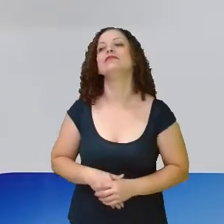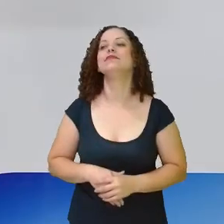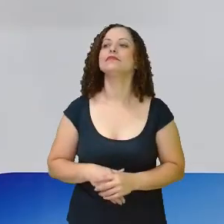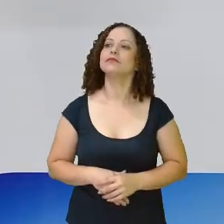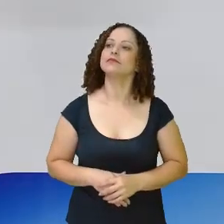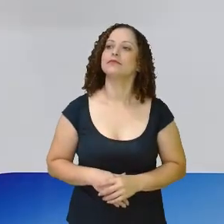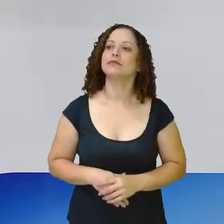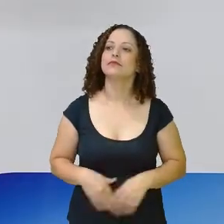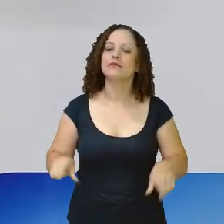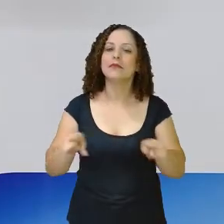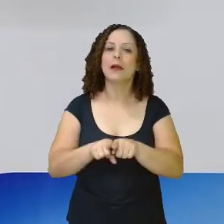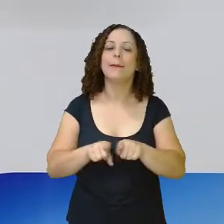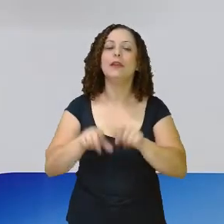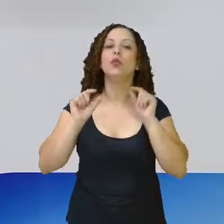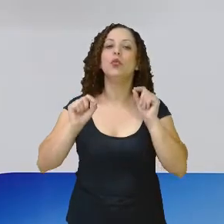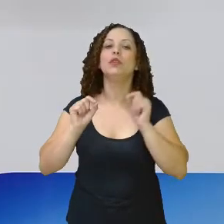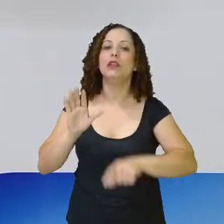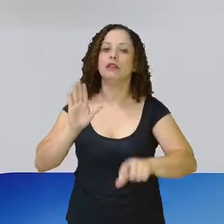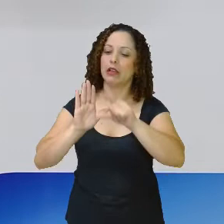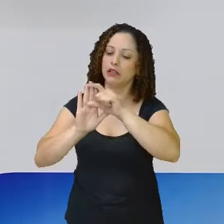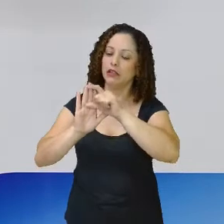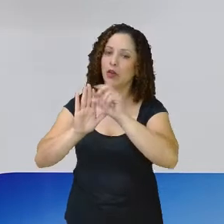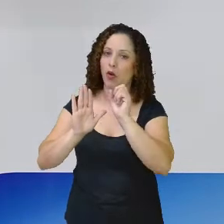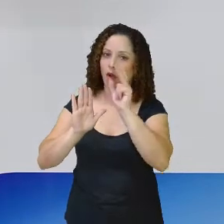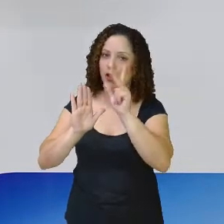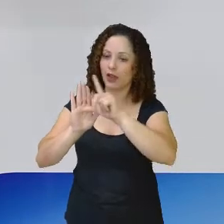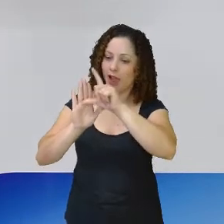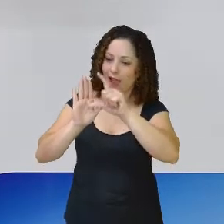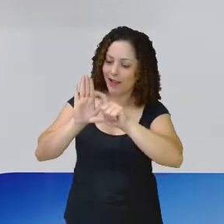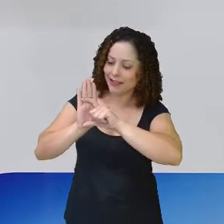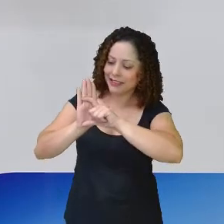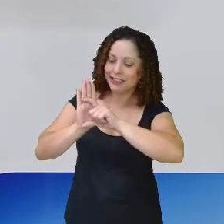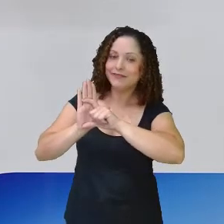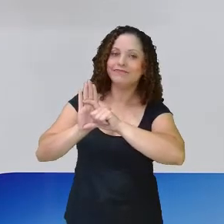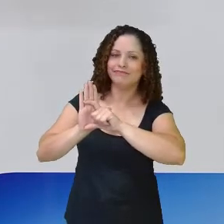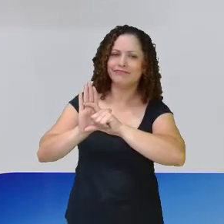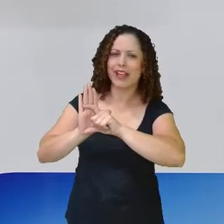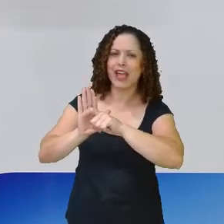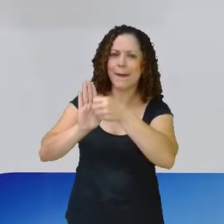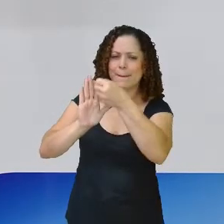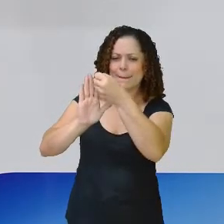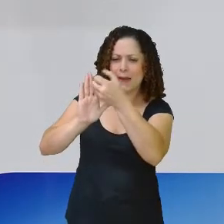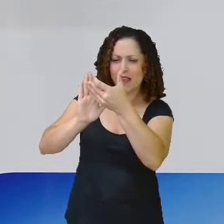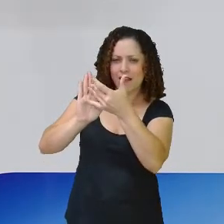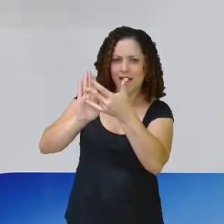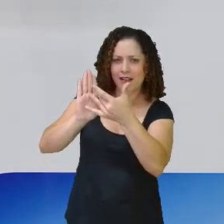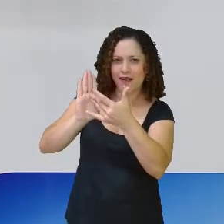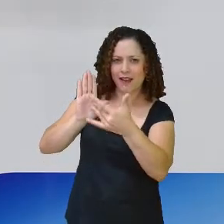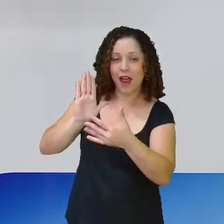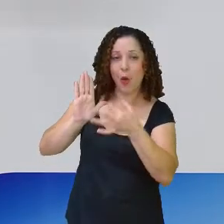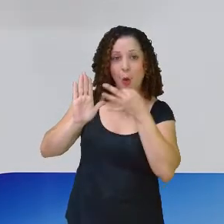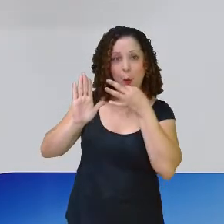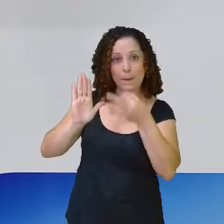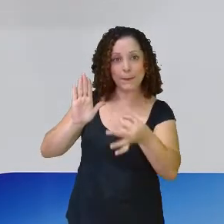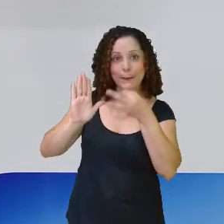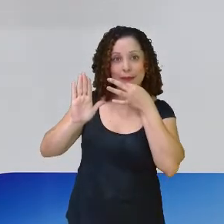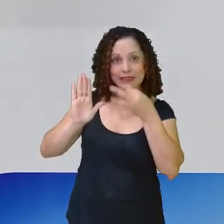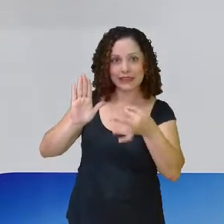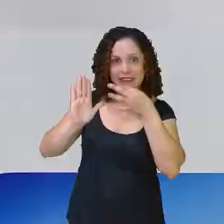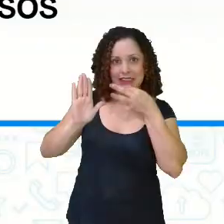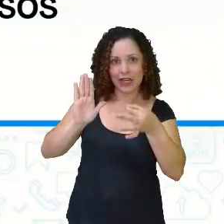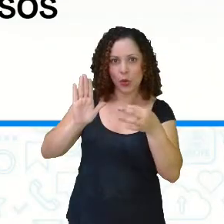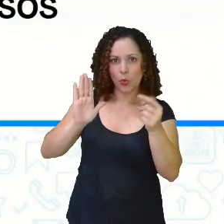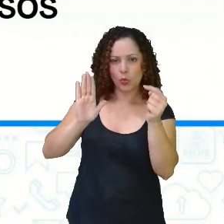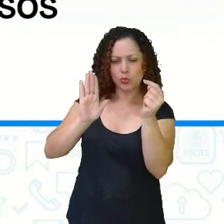Também, olha, mas o quê? O desenvolvimento, que é a interpretação do meu artigo, é o momento em que a opinião e a